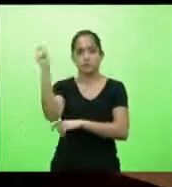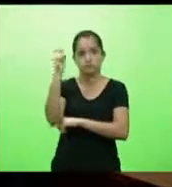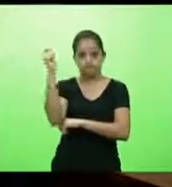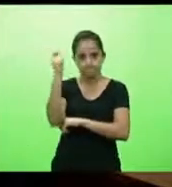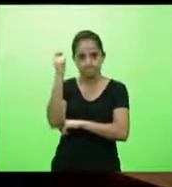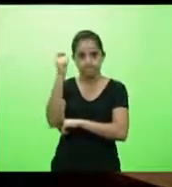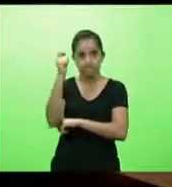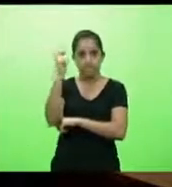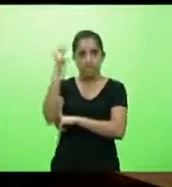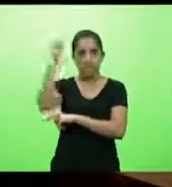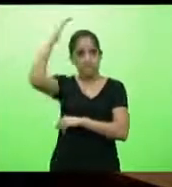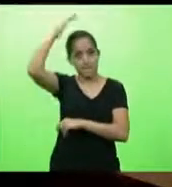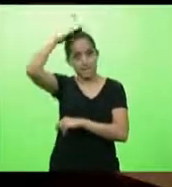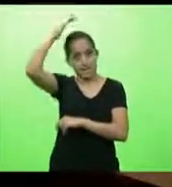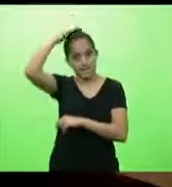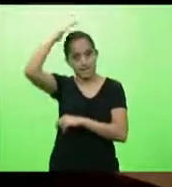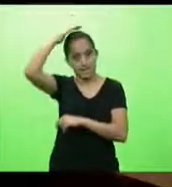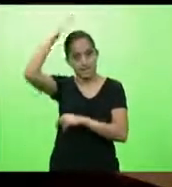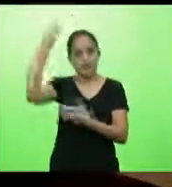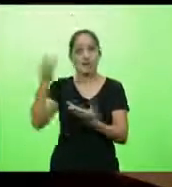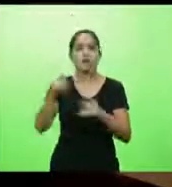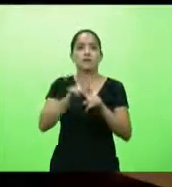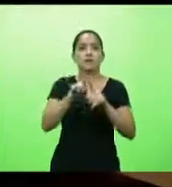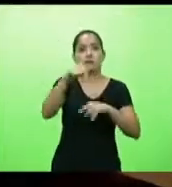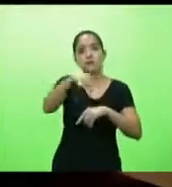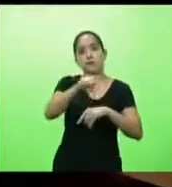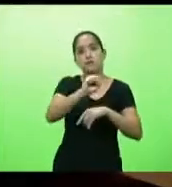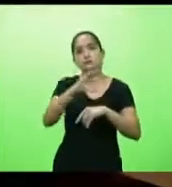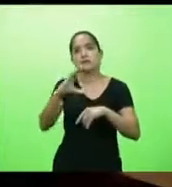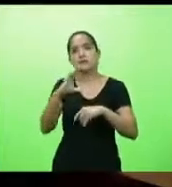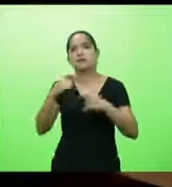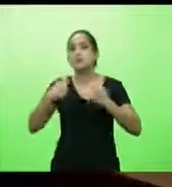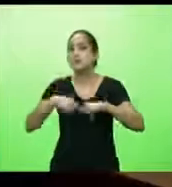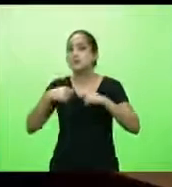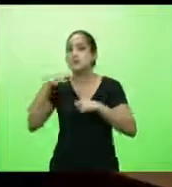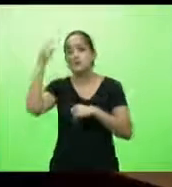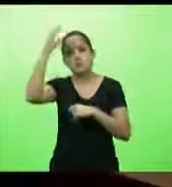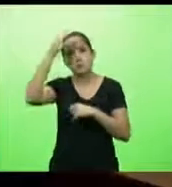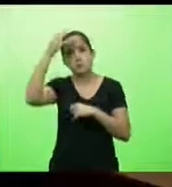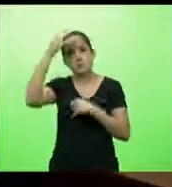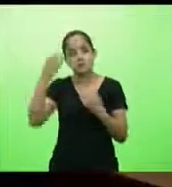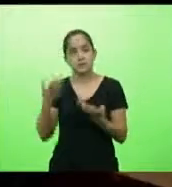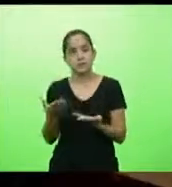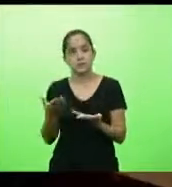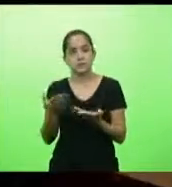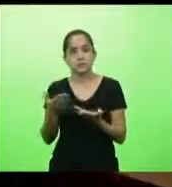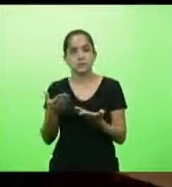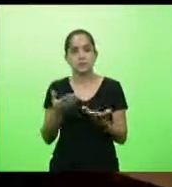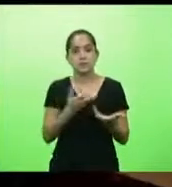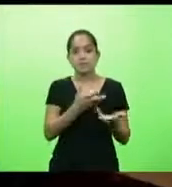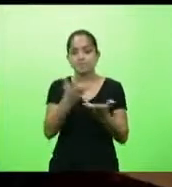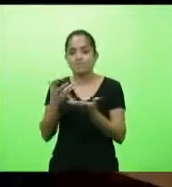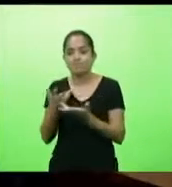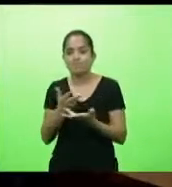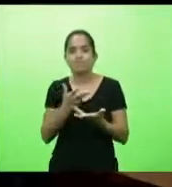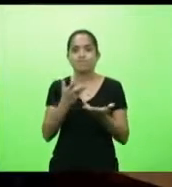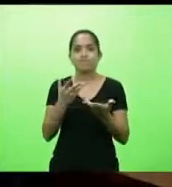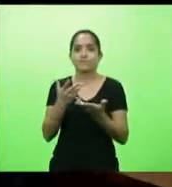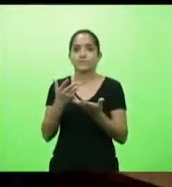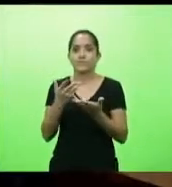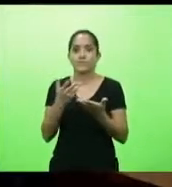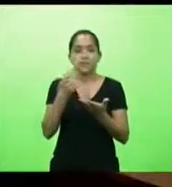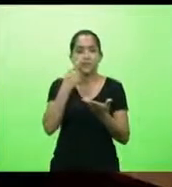e Santa Catarina. E nós, catarinenses, temos que ter consciência disso, né, de buscarmos uma equação em que